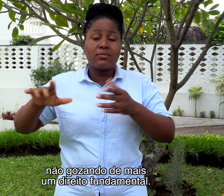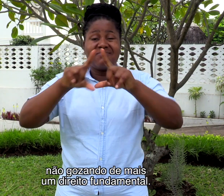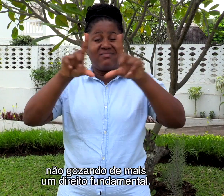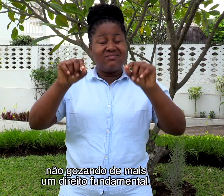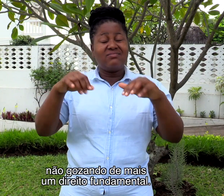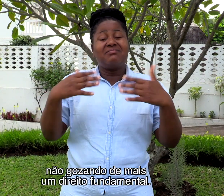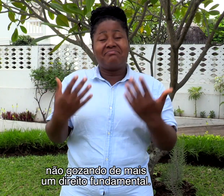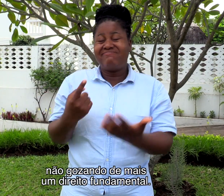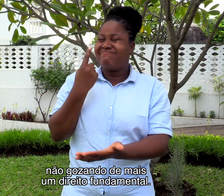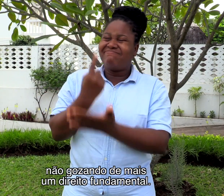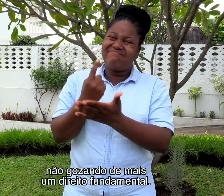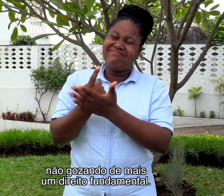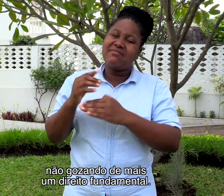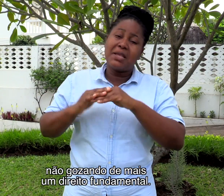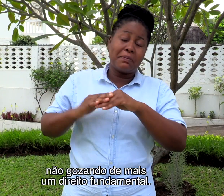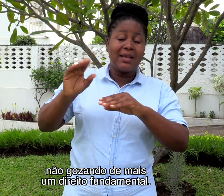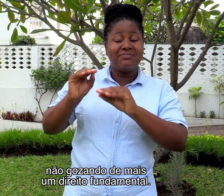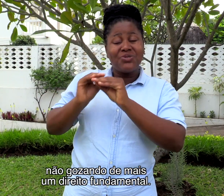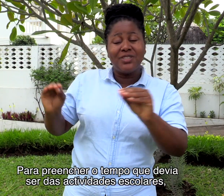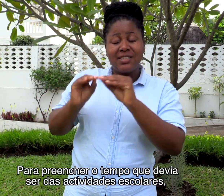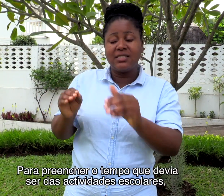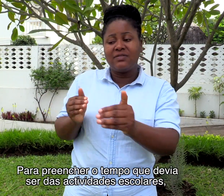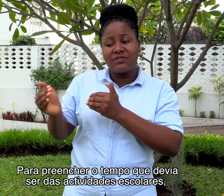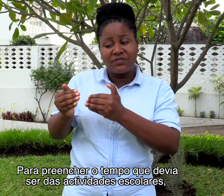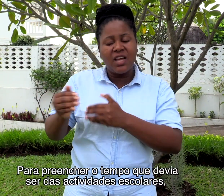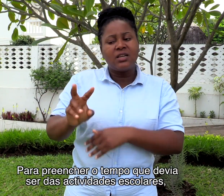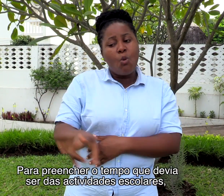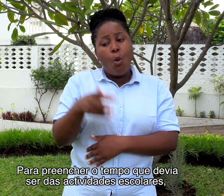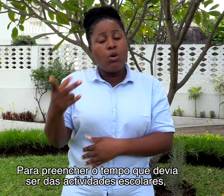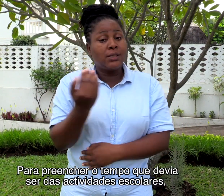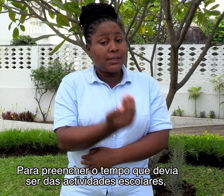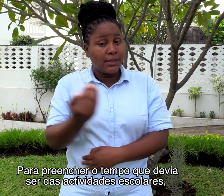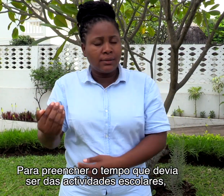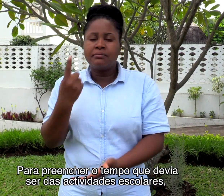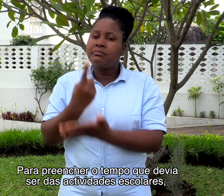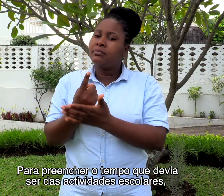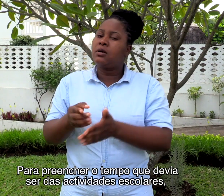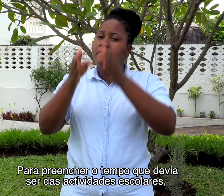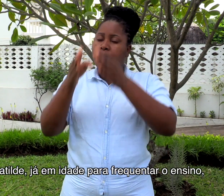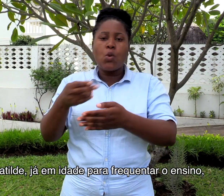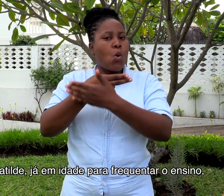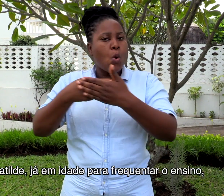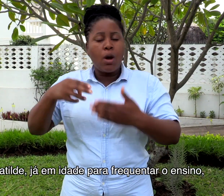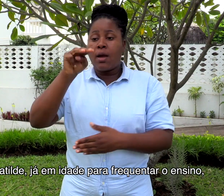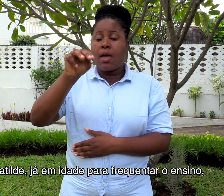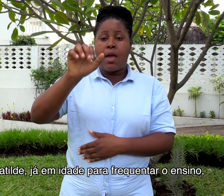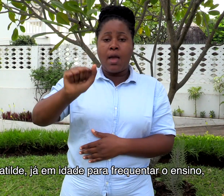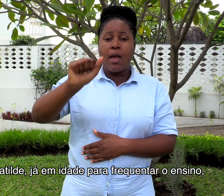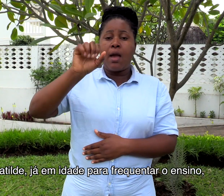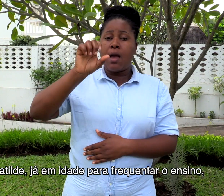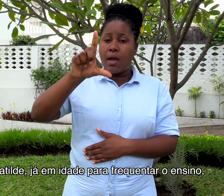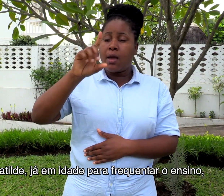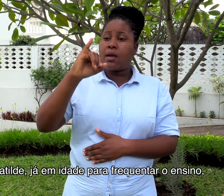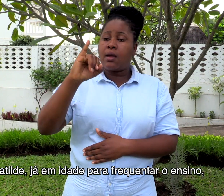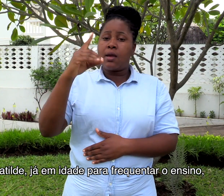não gozando de mais um direito fundamental. Para preencher o tempo que devia ser das atividades escolares, Matilde, já